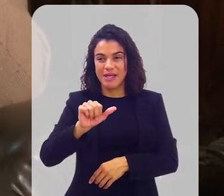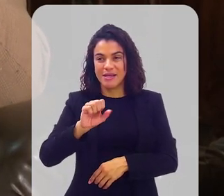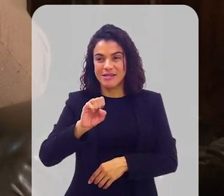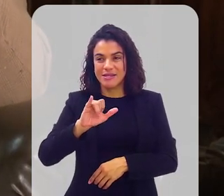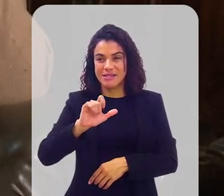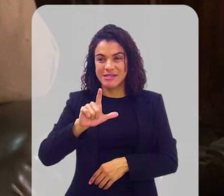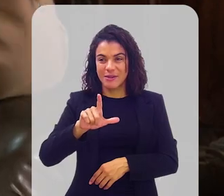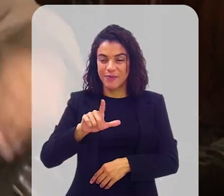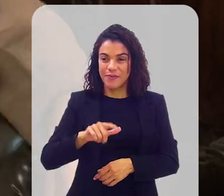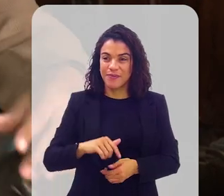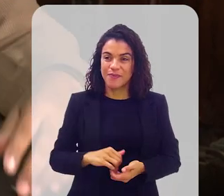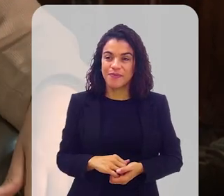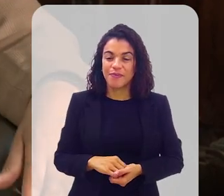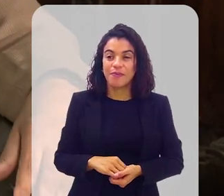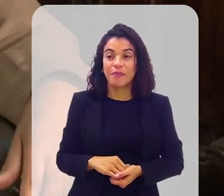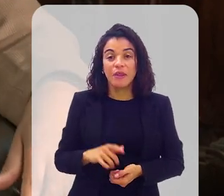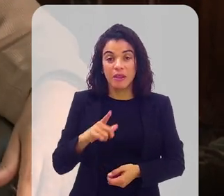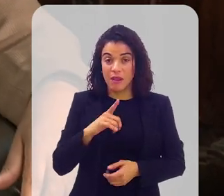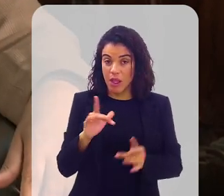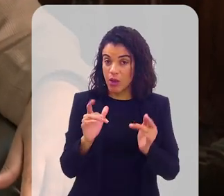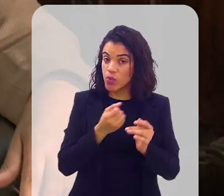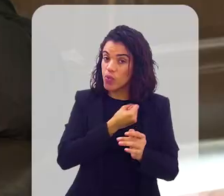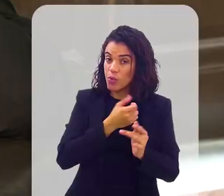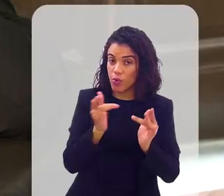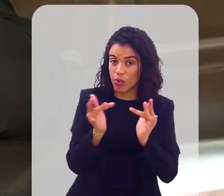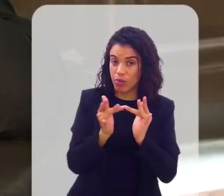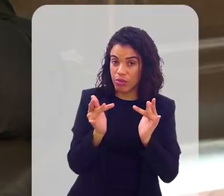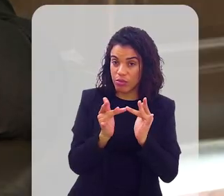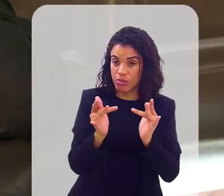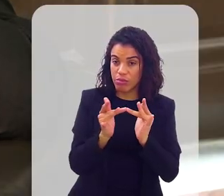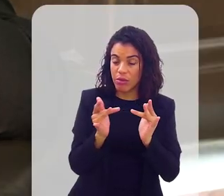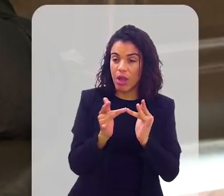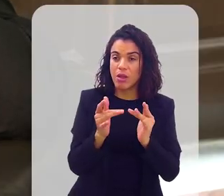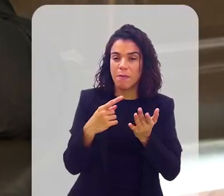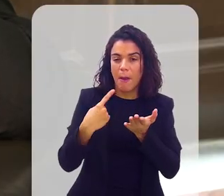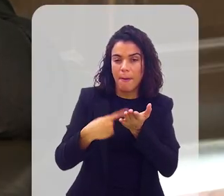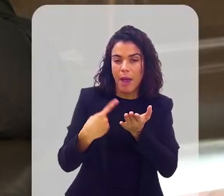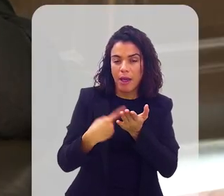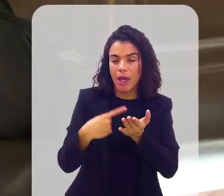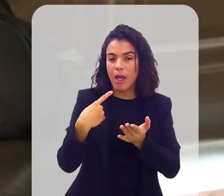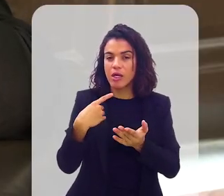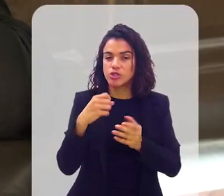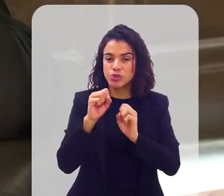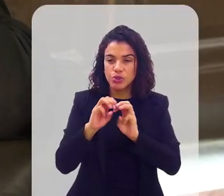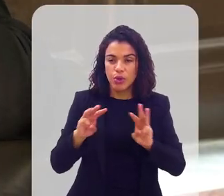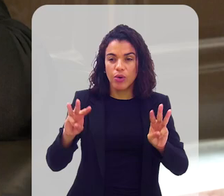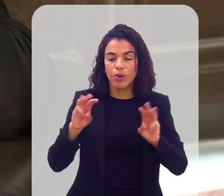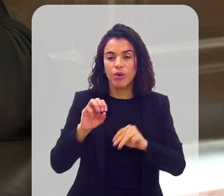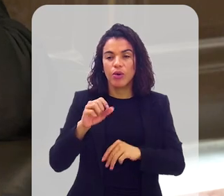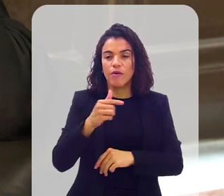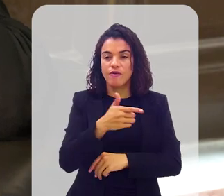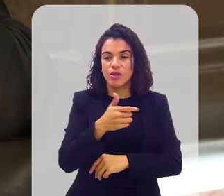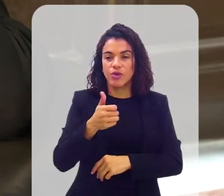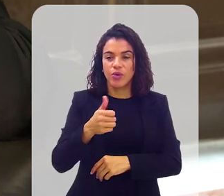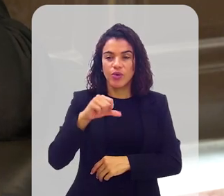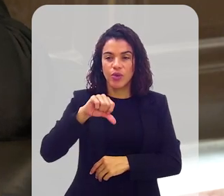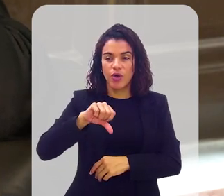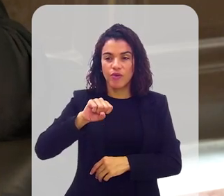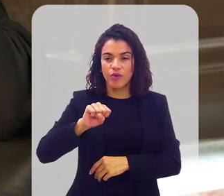Eu me confundo com a minha até hoje. Temos um número de contato também, favor, tá? Vai, pra agendas, tá bom? Que é o